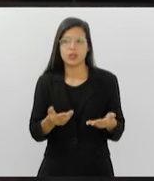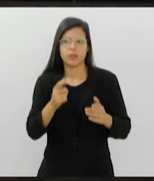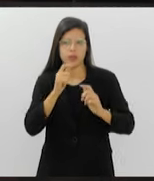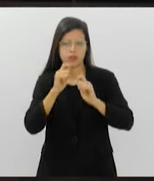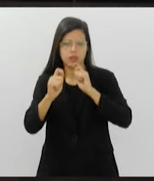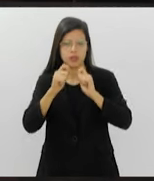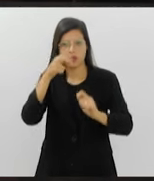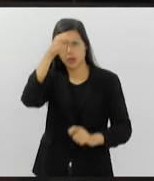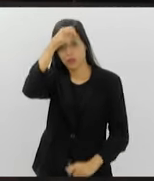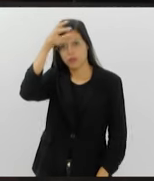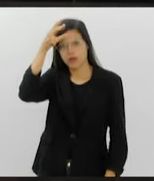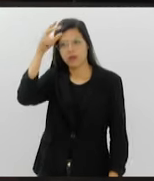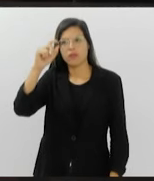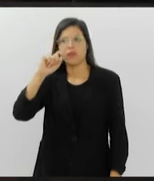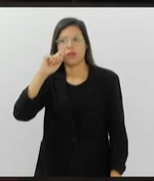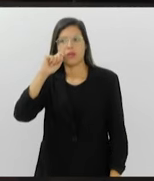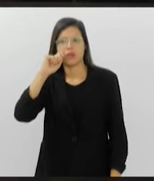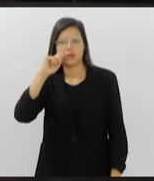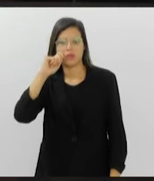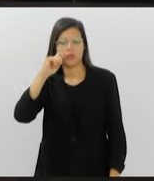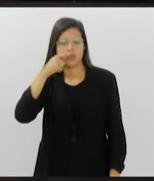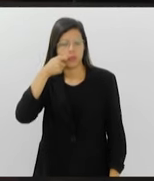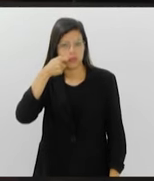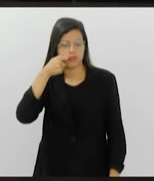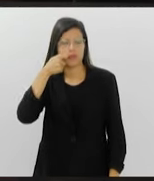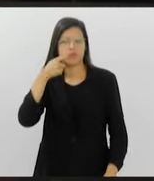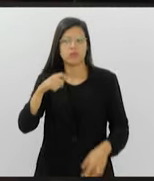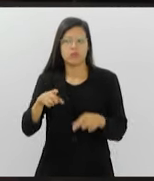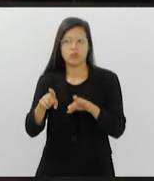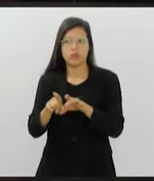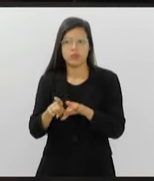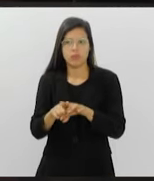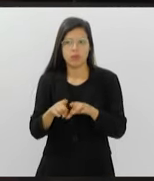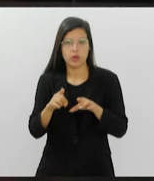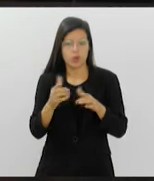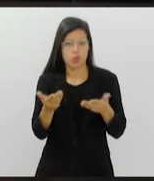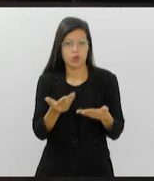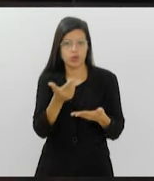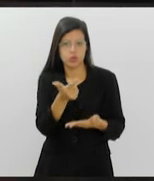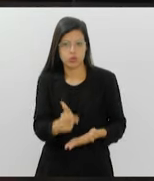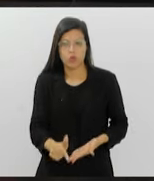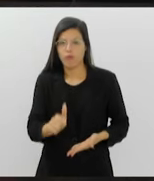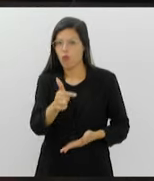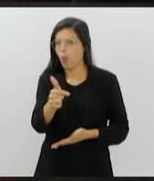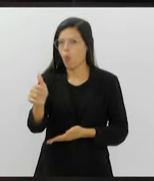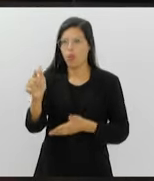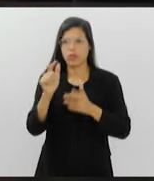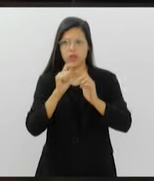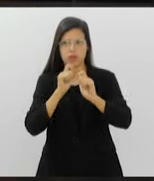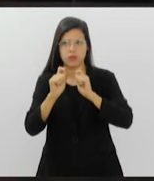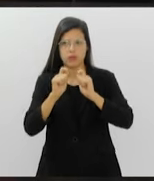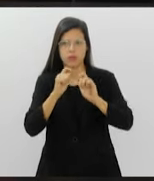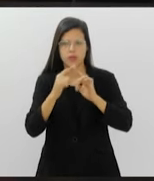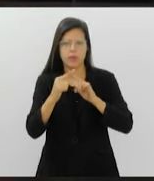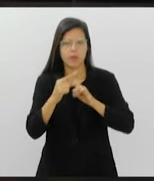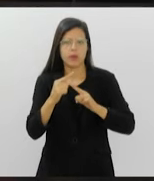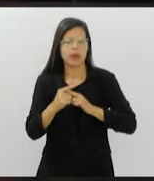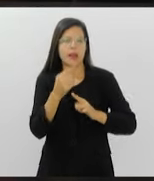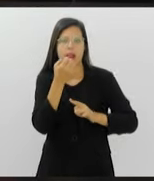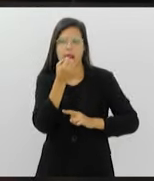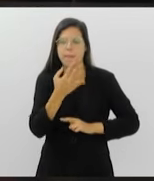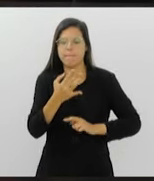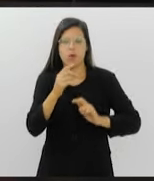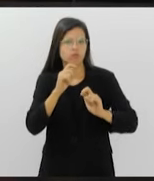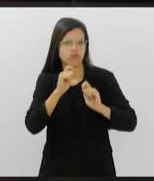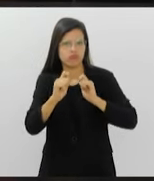da cidade, o senhor Eduardo Paes, e por coincidência hoje, novamente, com uma outra entrevista, porque ele é muito bom de jornal, em especial no